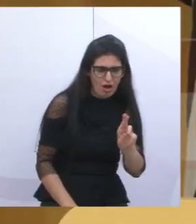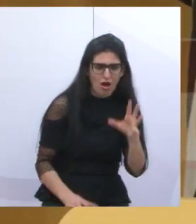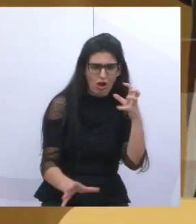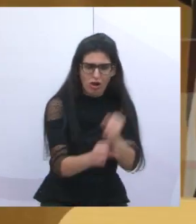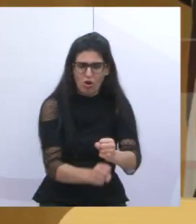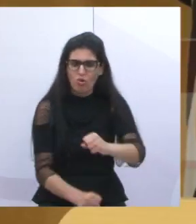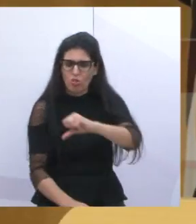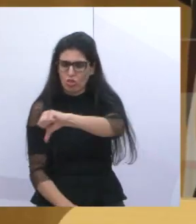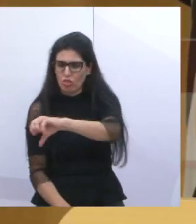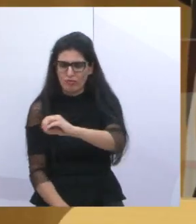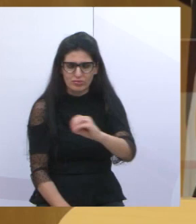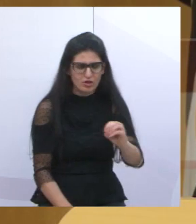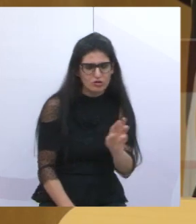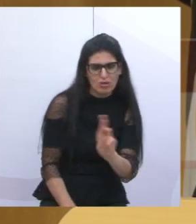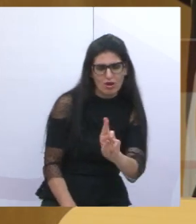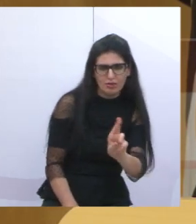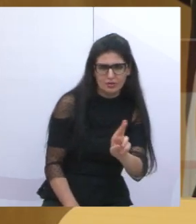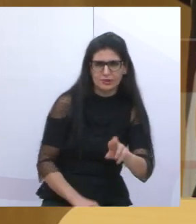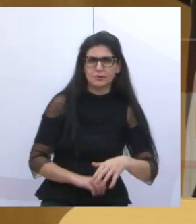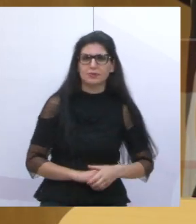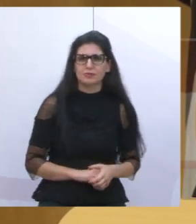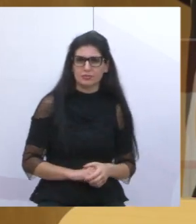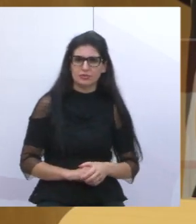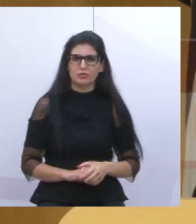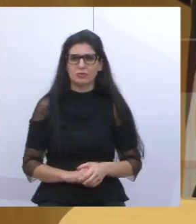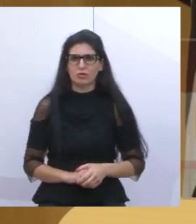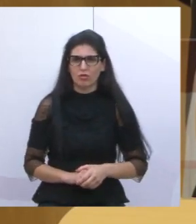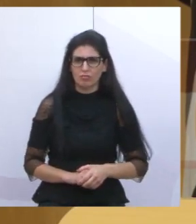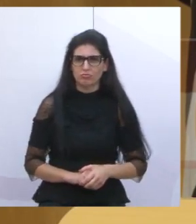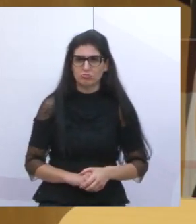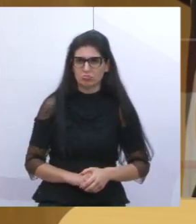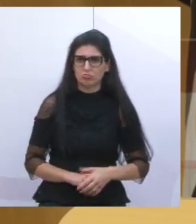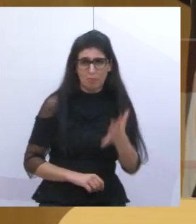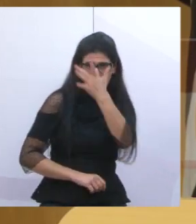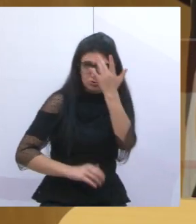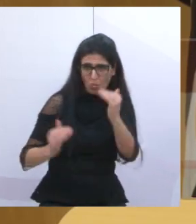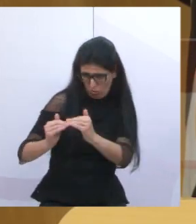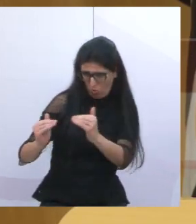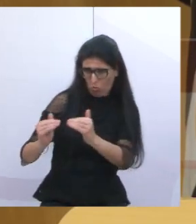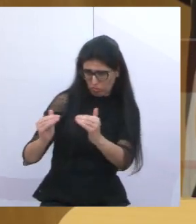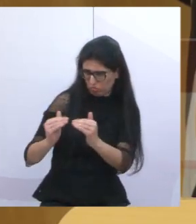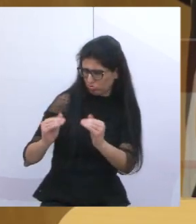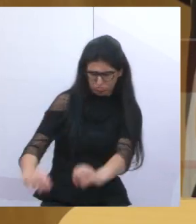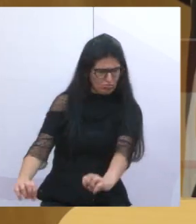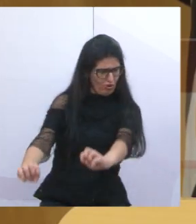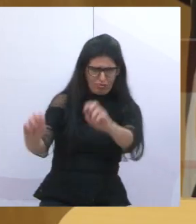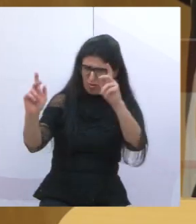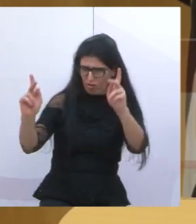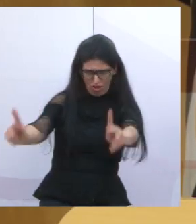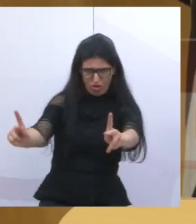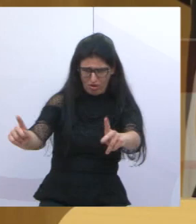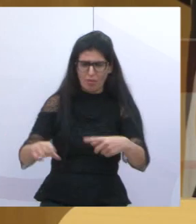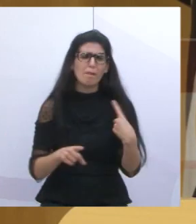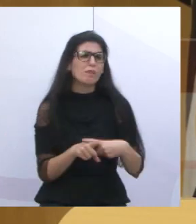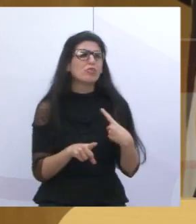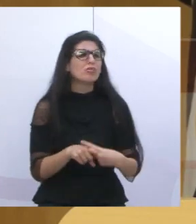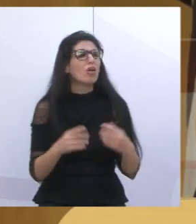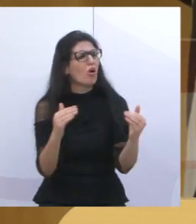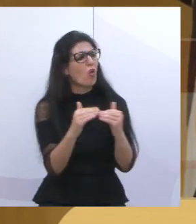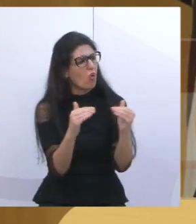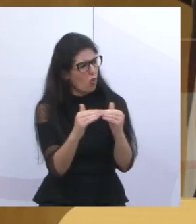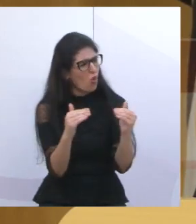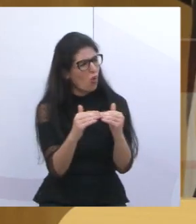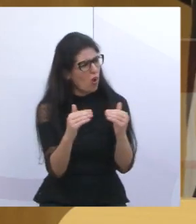pagou, concordou, eu acho que não tem que entrar mais na justiça, porque por que ele concordou e pagou?